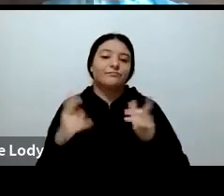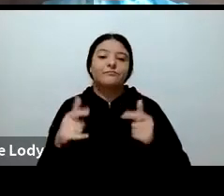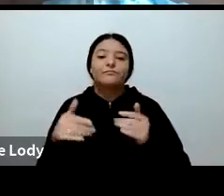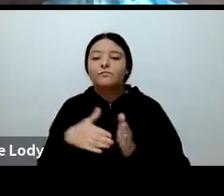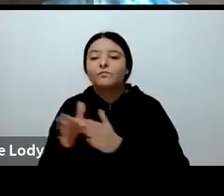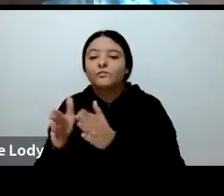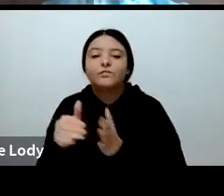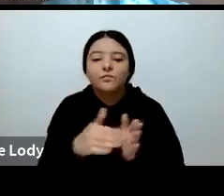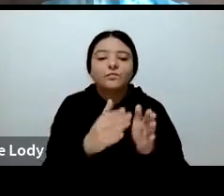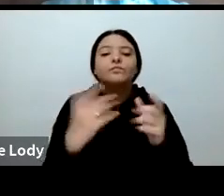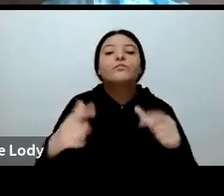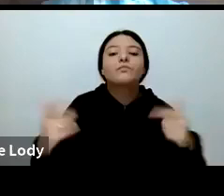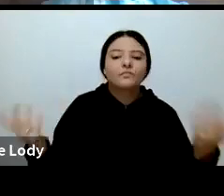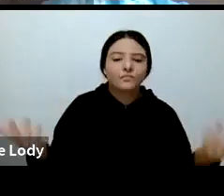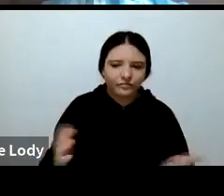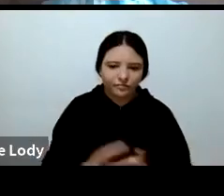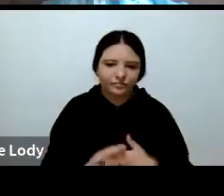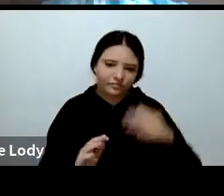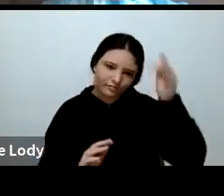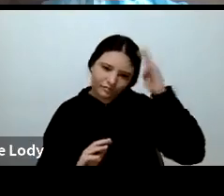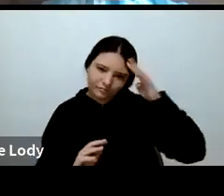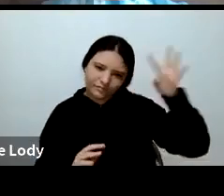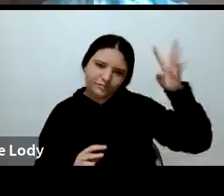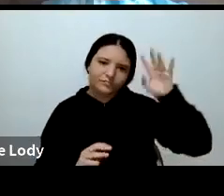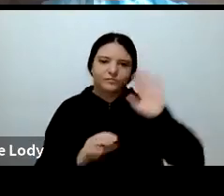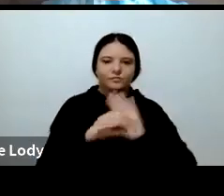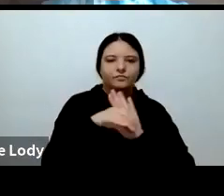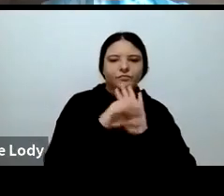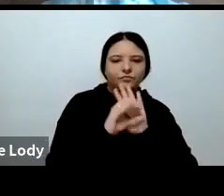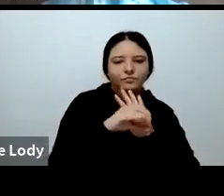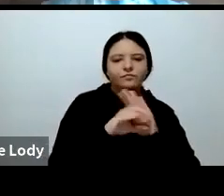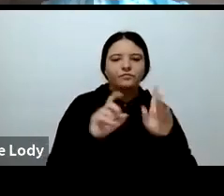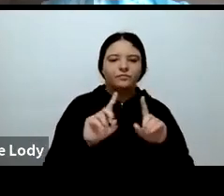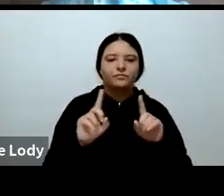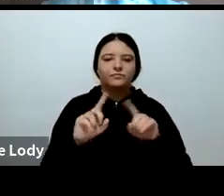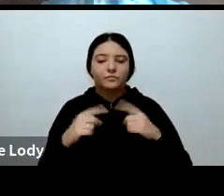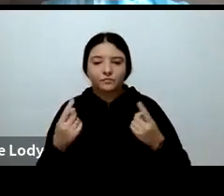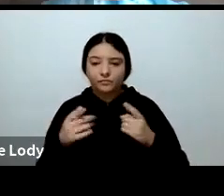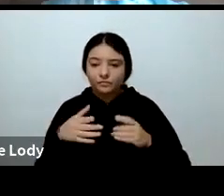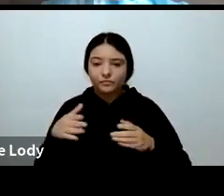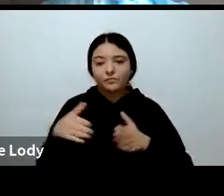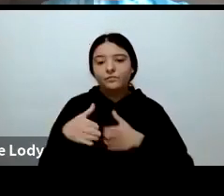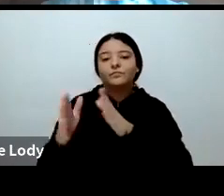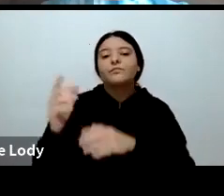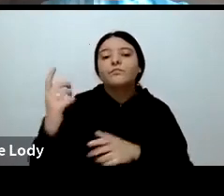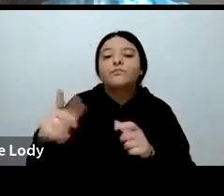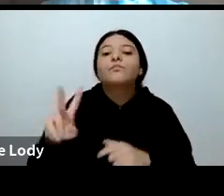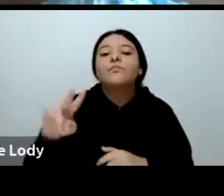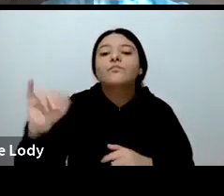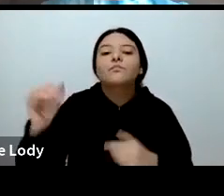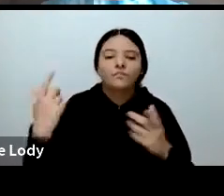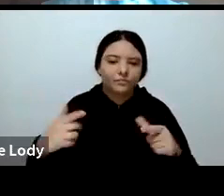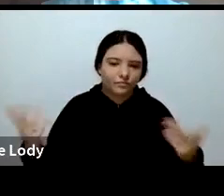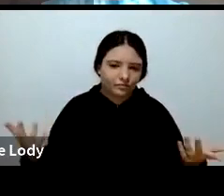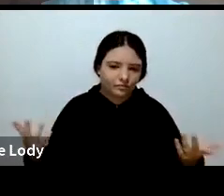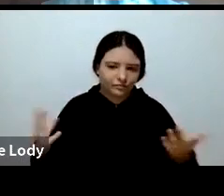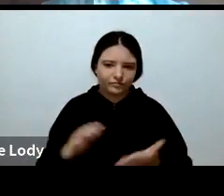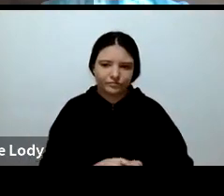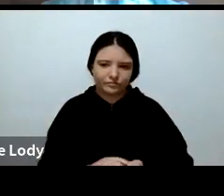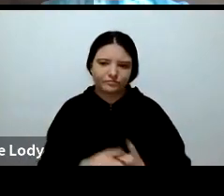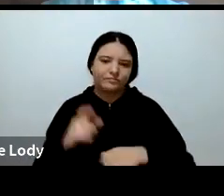não é mais assim, teoricamente, conceitualmente, mas é para onde a gente vai a partir do momento que a gente faz